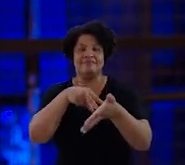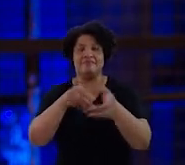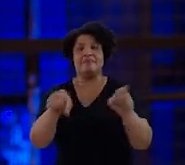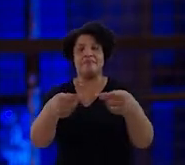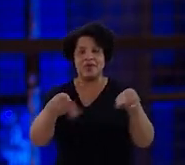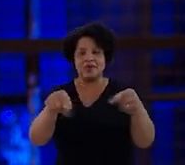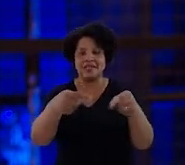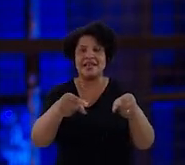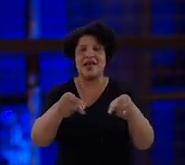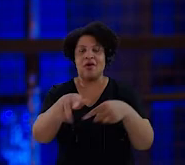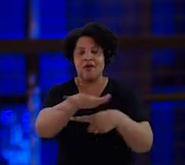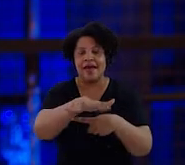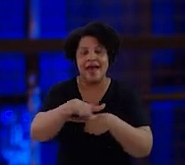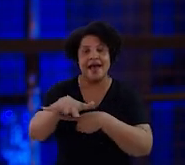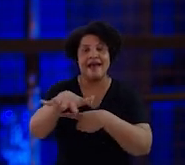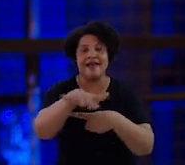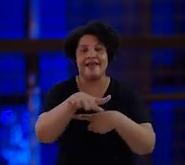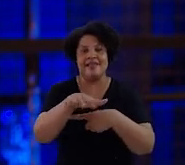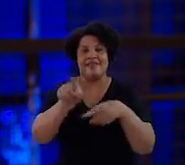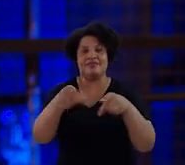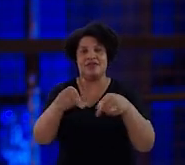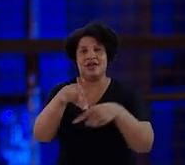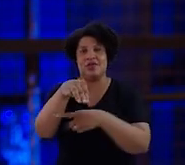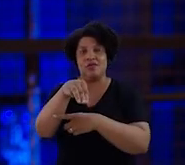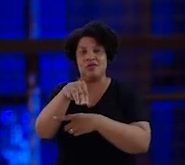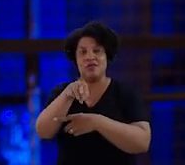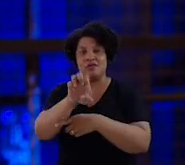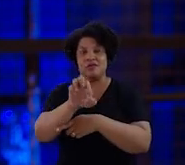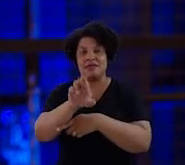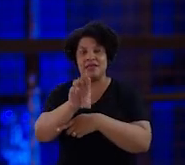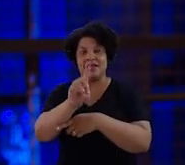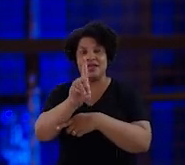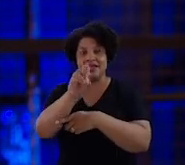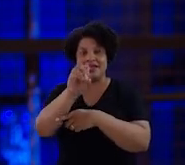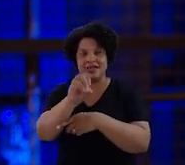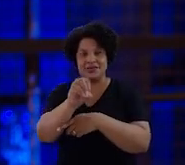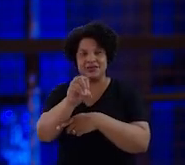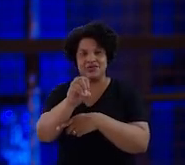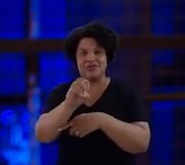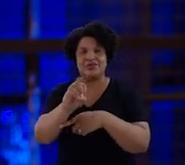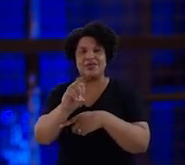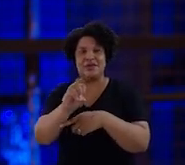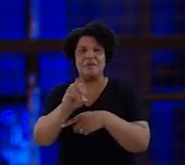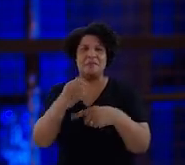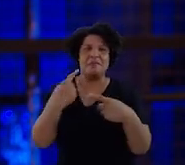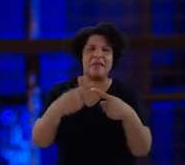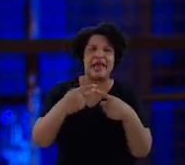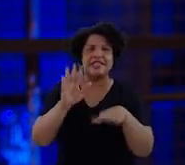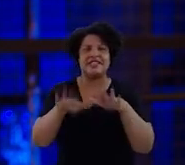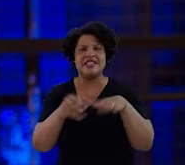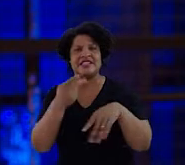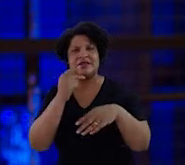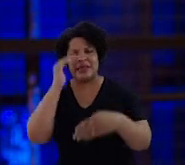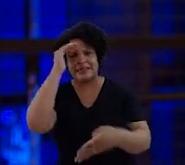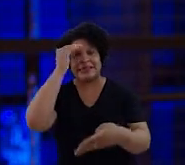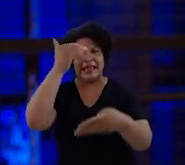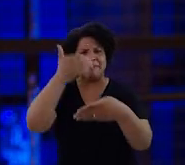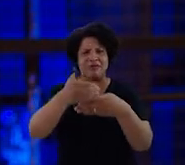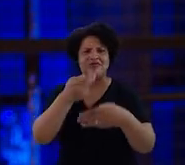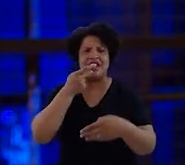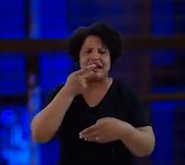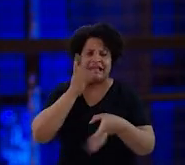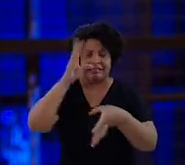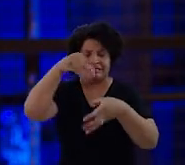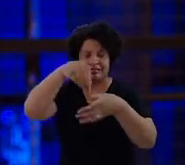musical mesmo, mercado musical em si. Porque é uma parada que a gente tem um tabu de falar, né? Falar assim, porra, é muito difícil você se manter dentro do